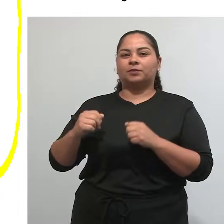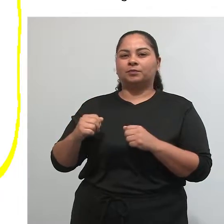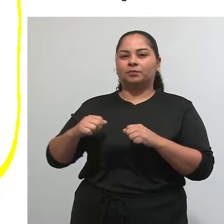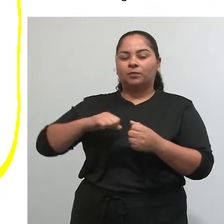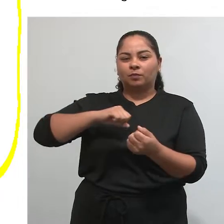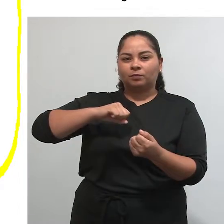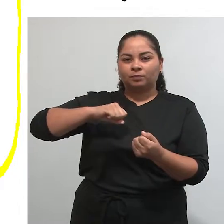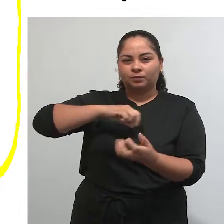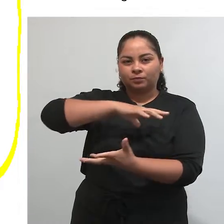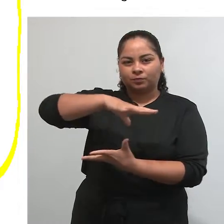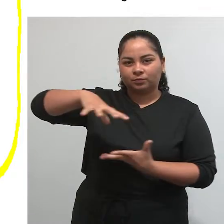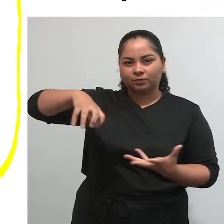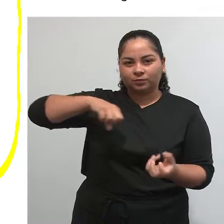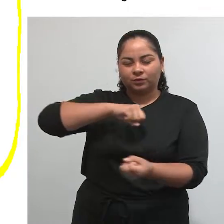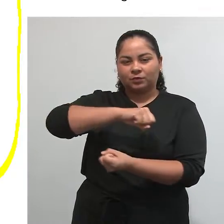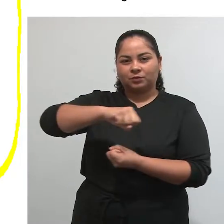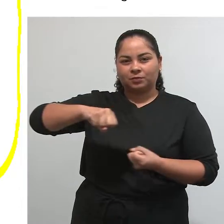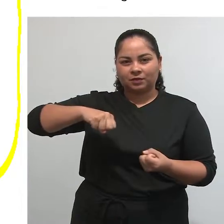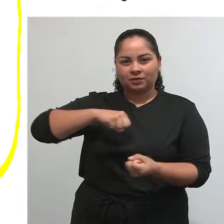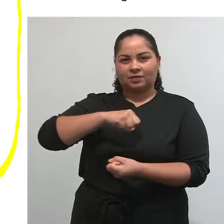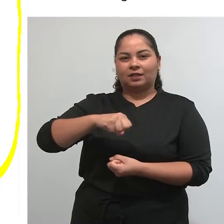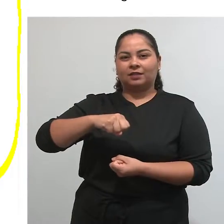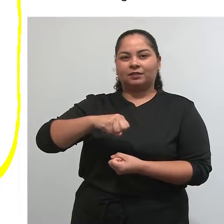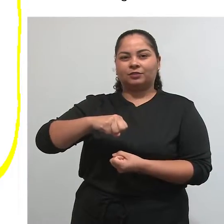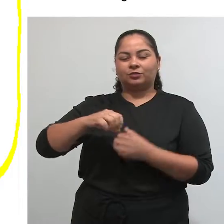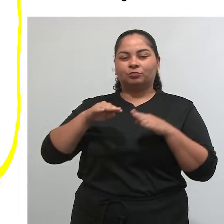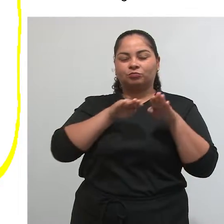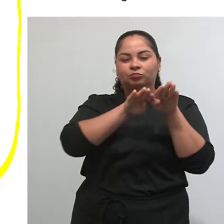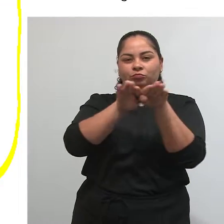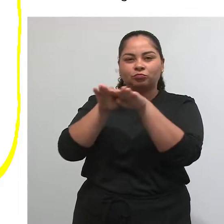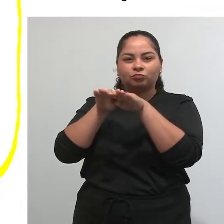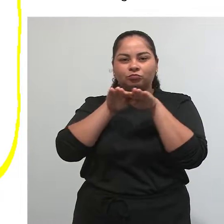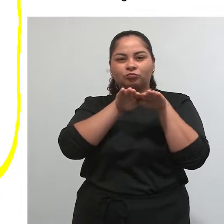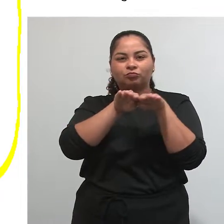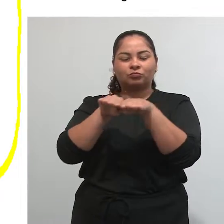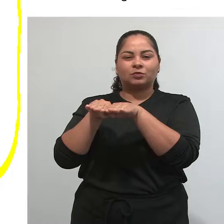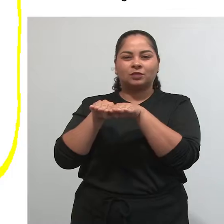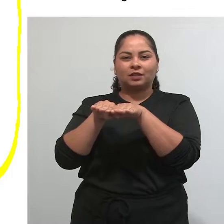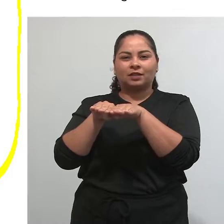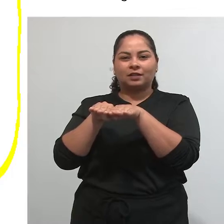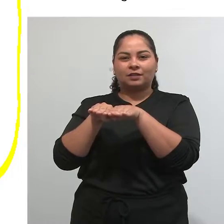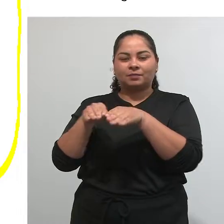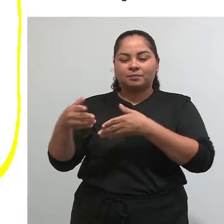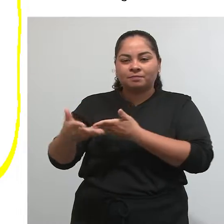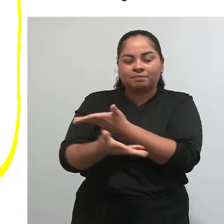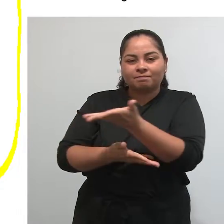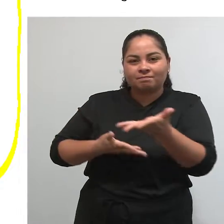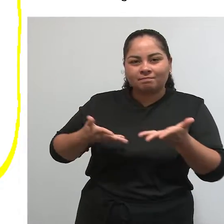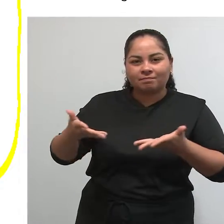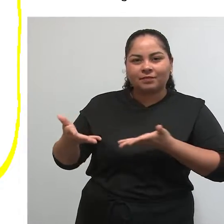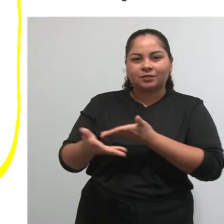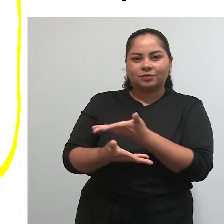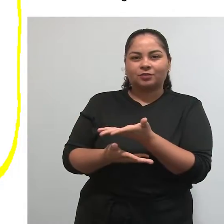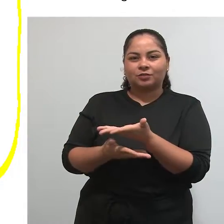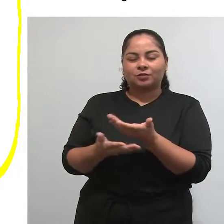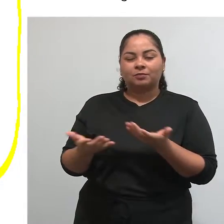diversidade, solidariedade, diálogo igualitário, mediação, empatia,